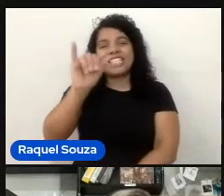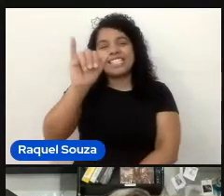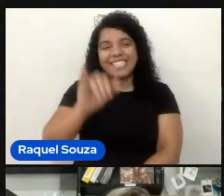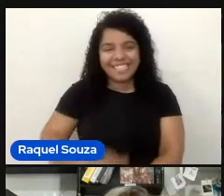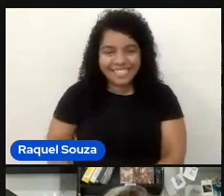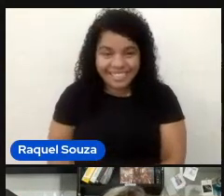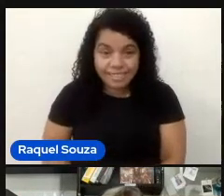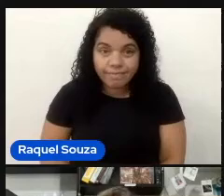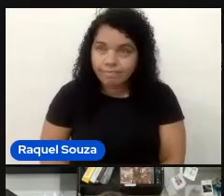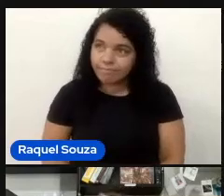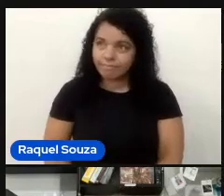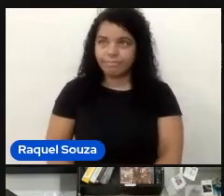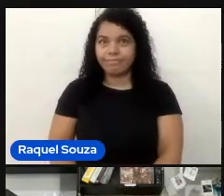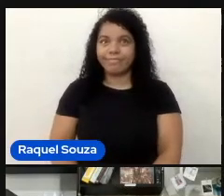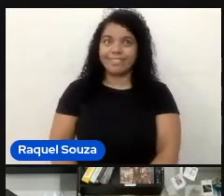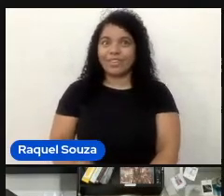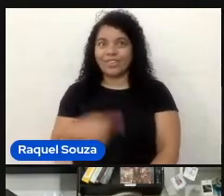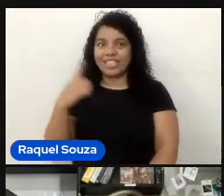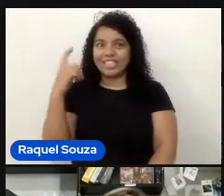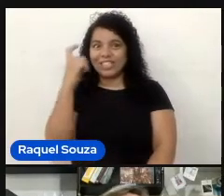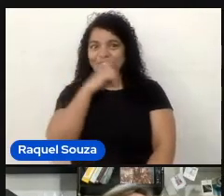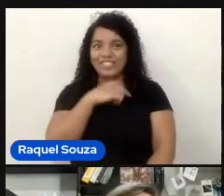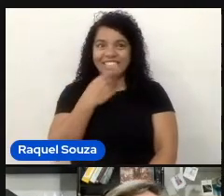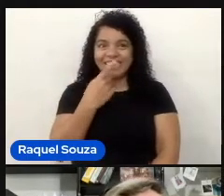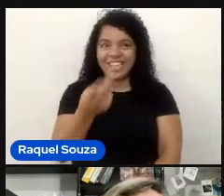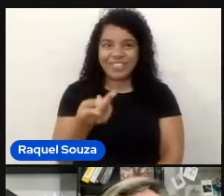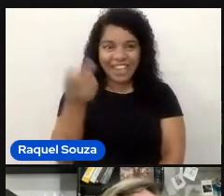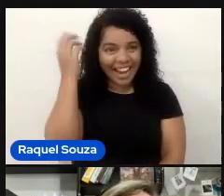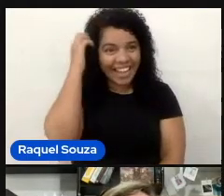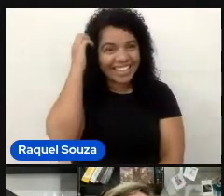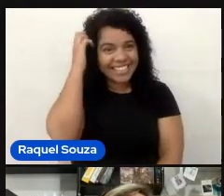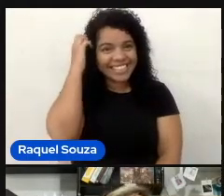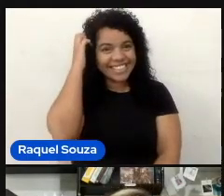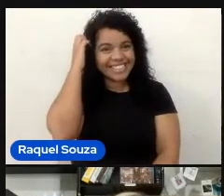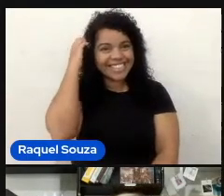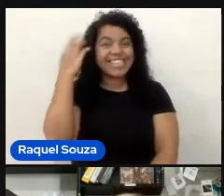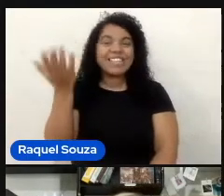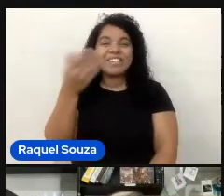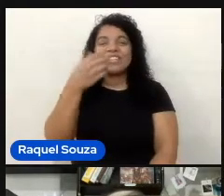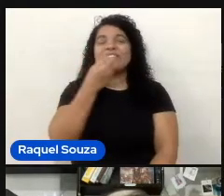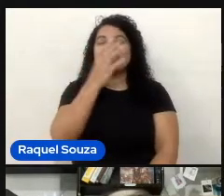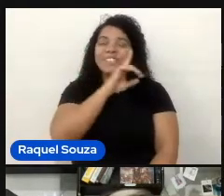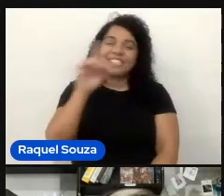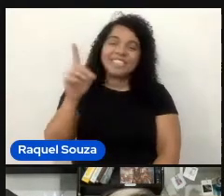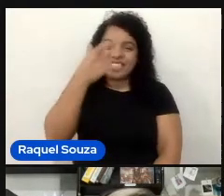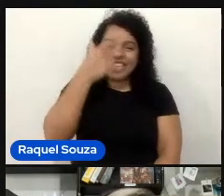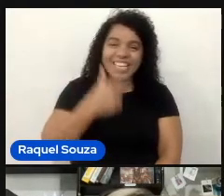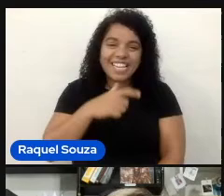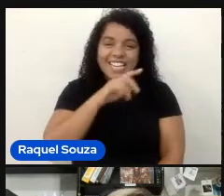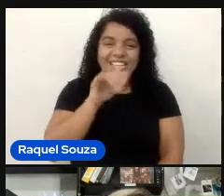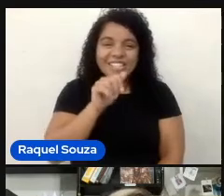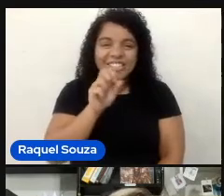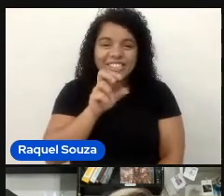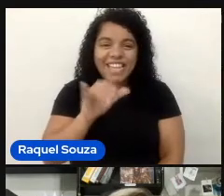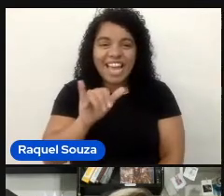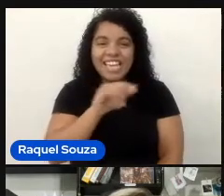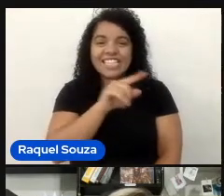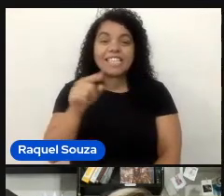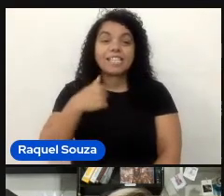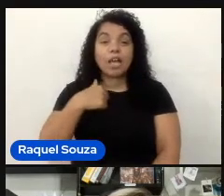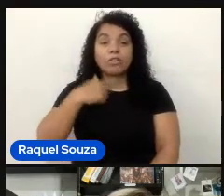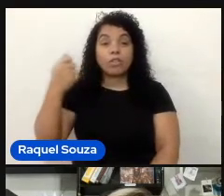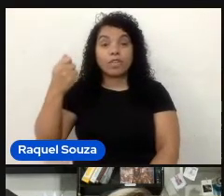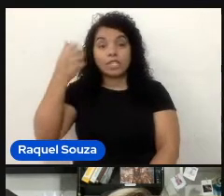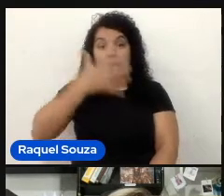até difícil depois dessa introdução da Dé. Bom dia, sou a Jace, para quem não me conhece. Só fazendo a minha